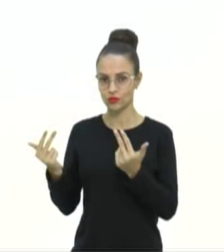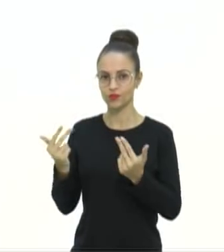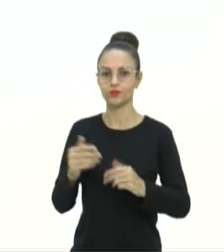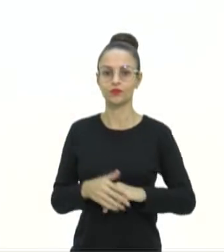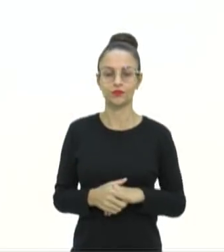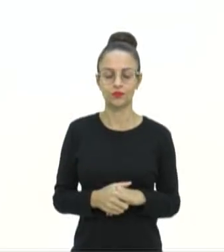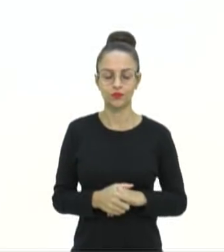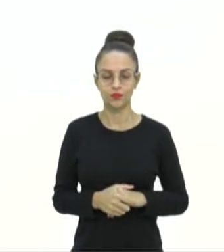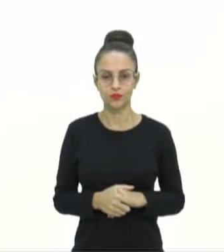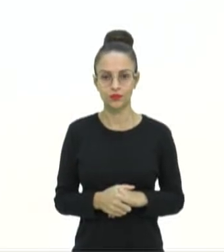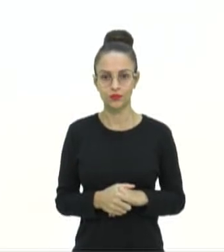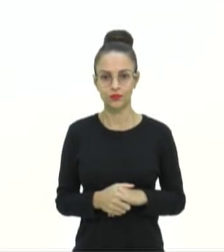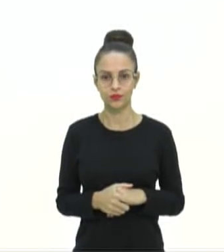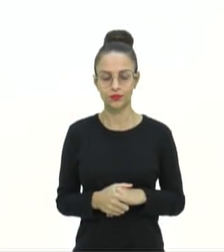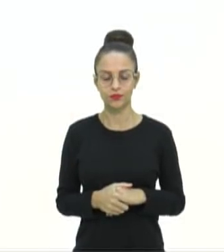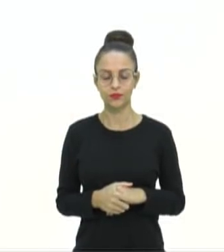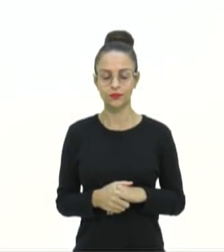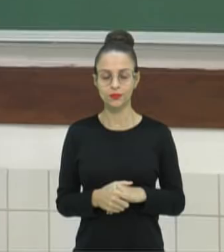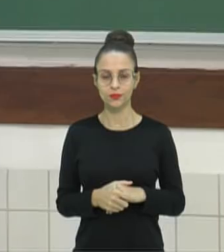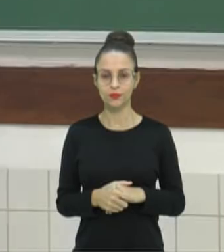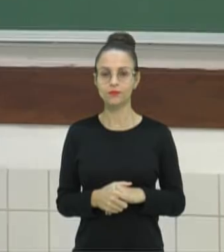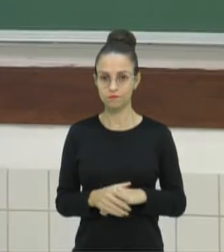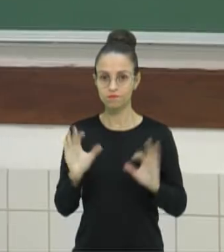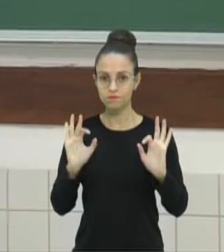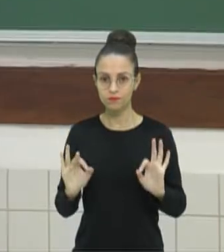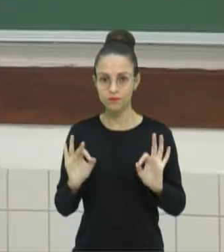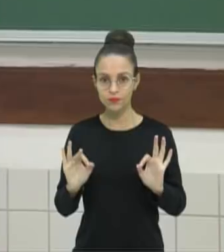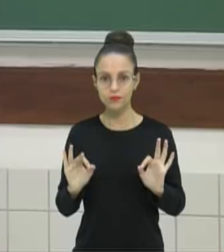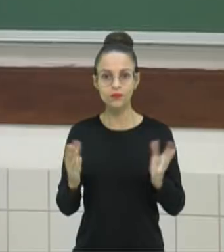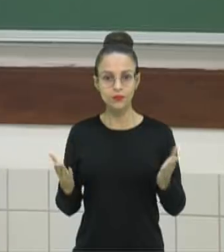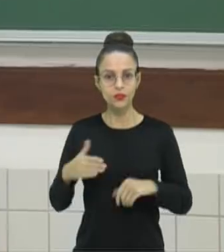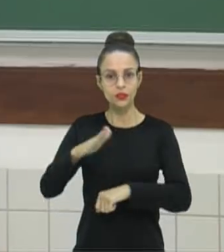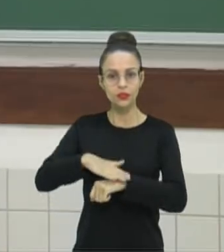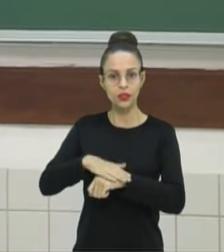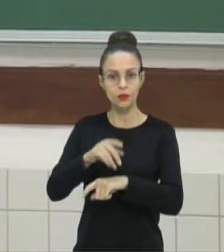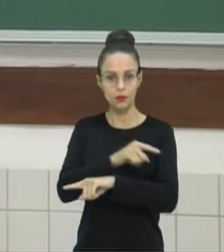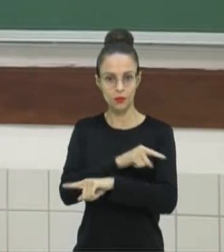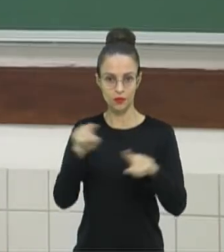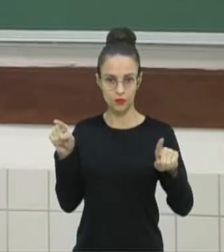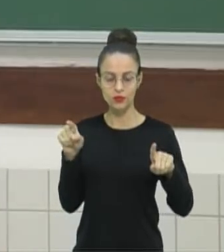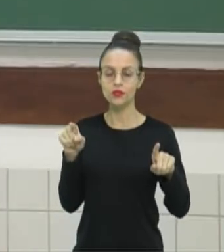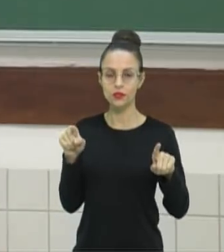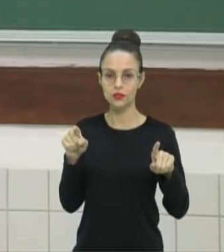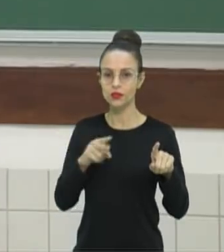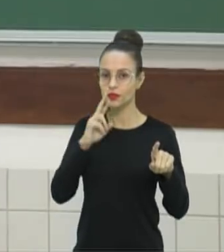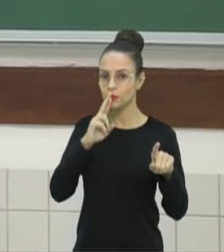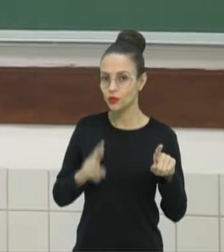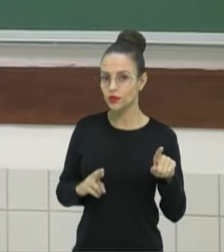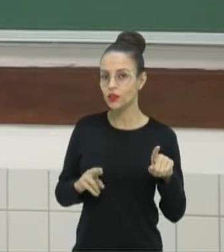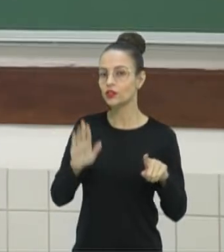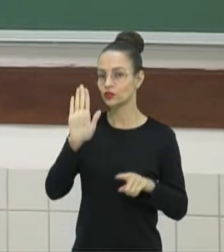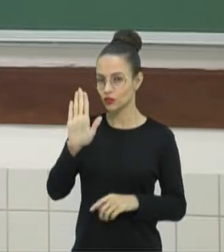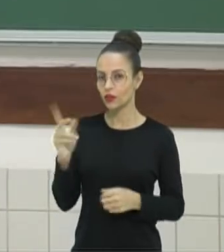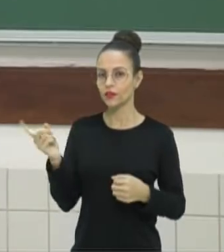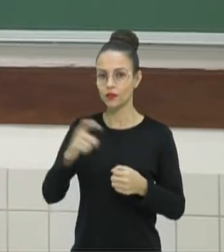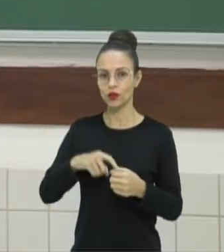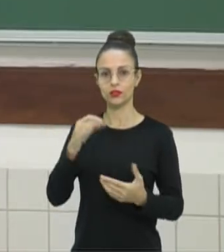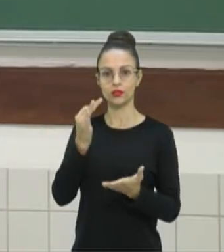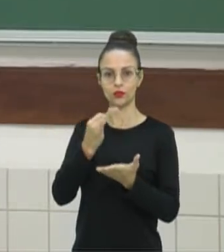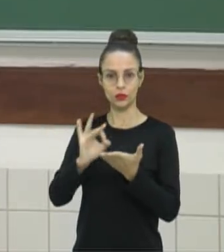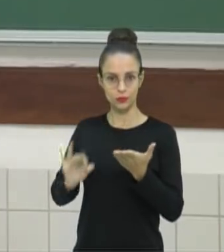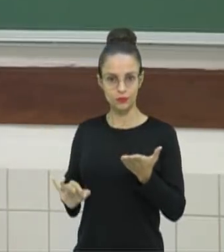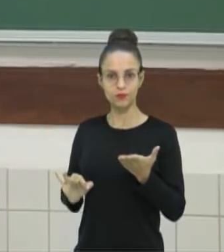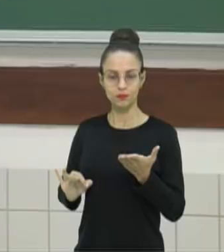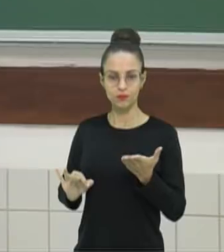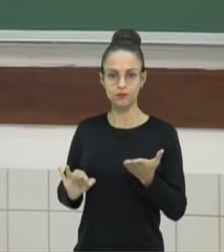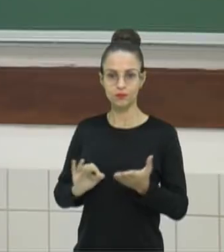e G é igual. Certo? Eu vou dar um tempo para vocês, certo? E daqui a pouco a gente volta para